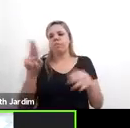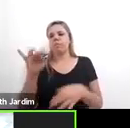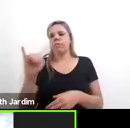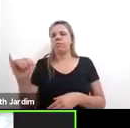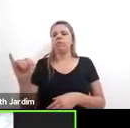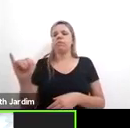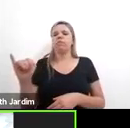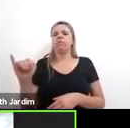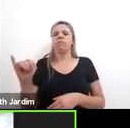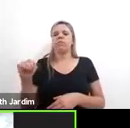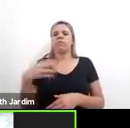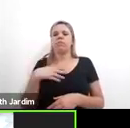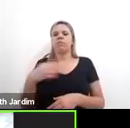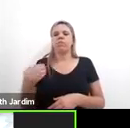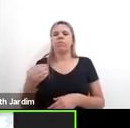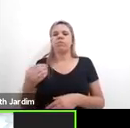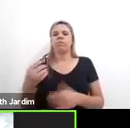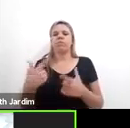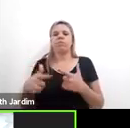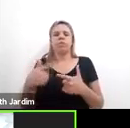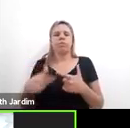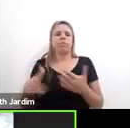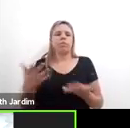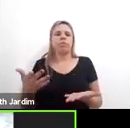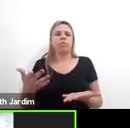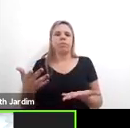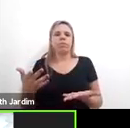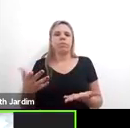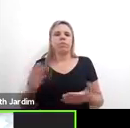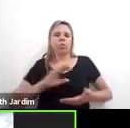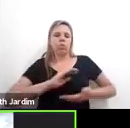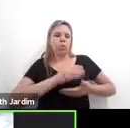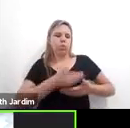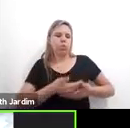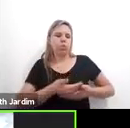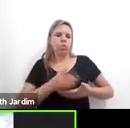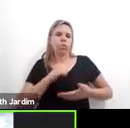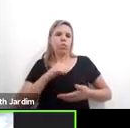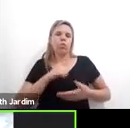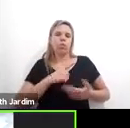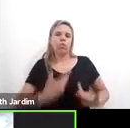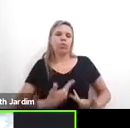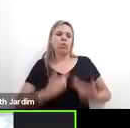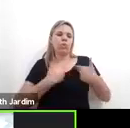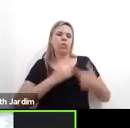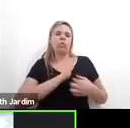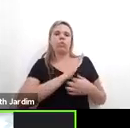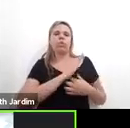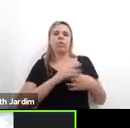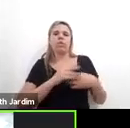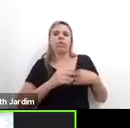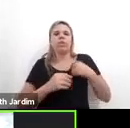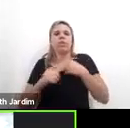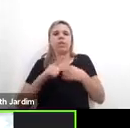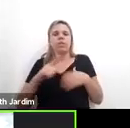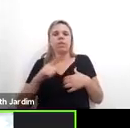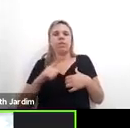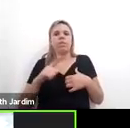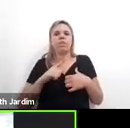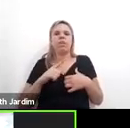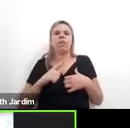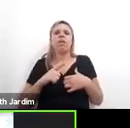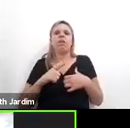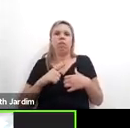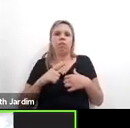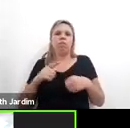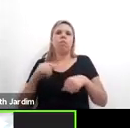foi diagnosticado com CIAC e vento, ele tinha que operar o coração. E ele tinha que ganhar peso para isso, e